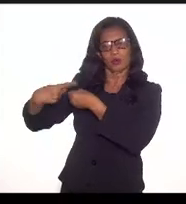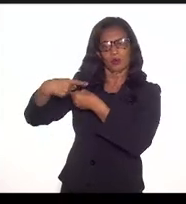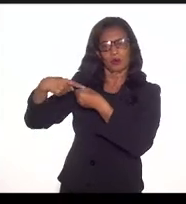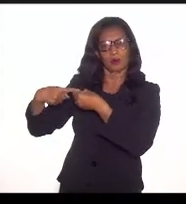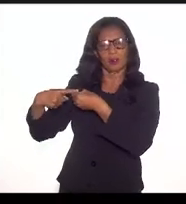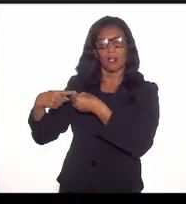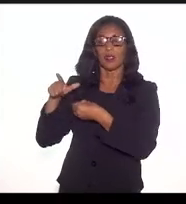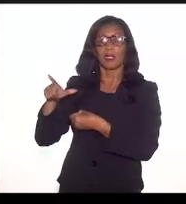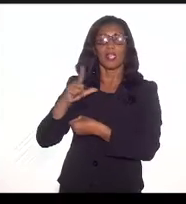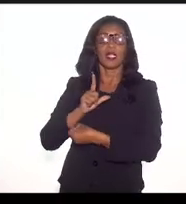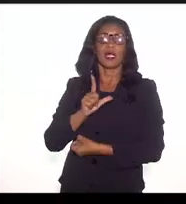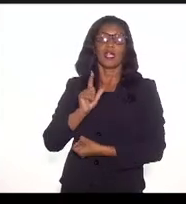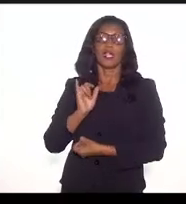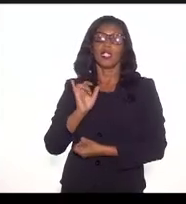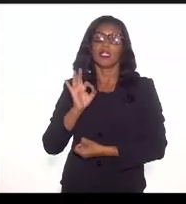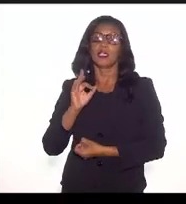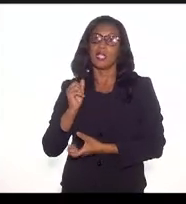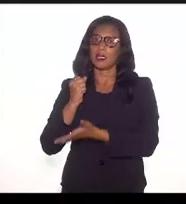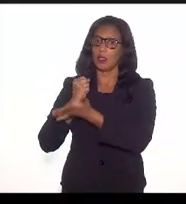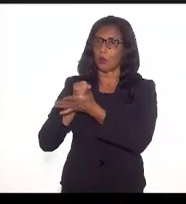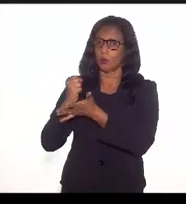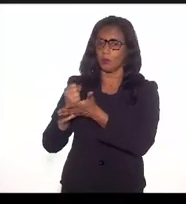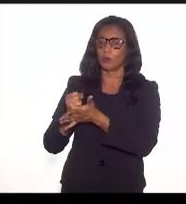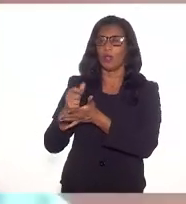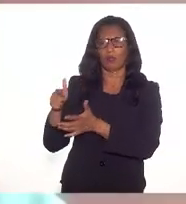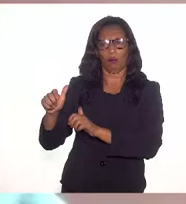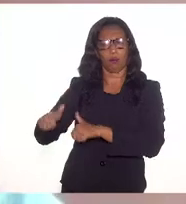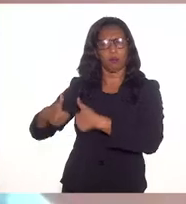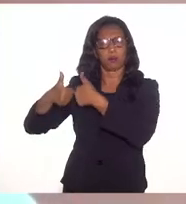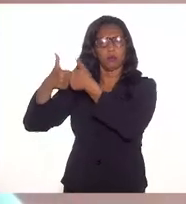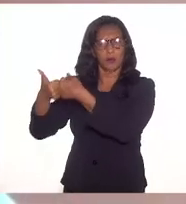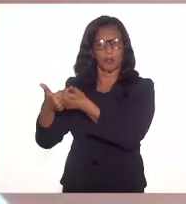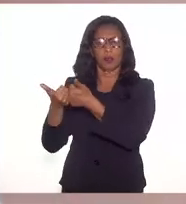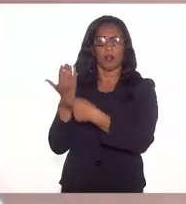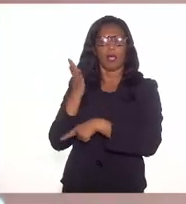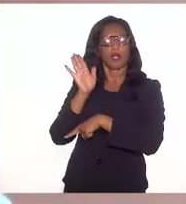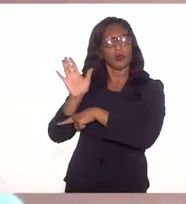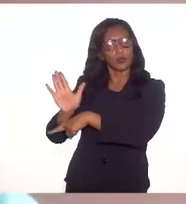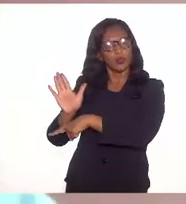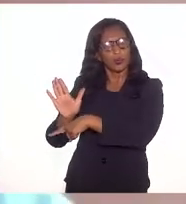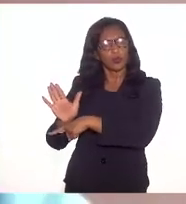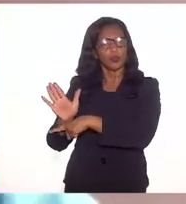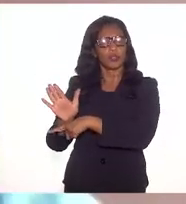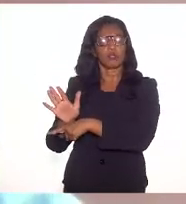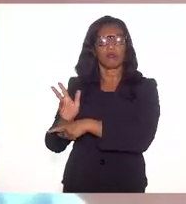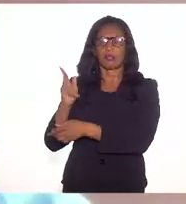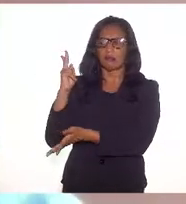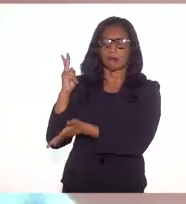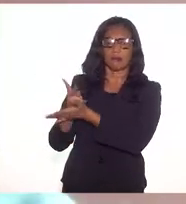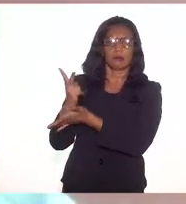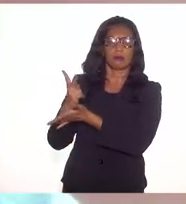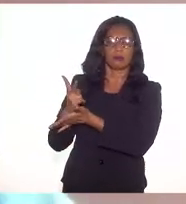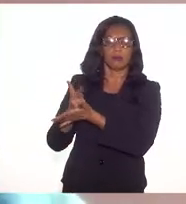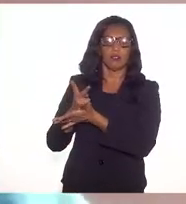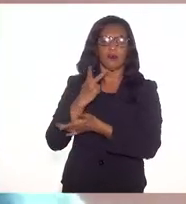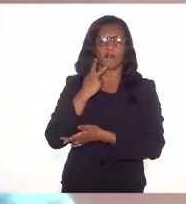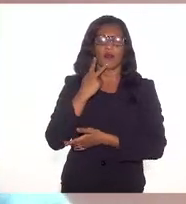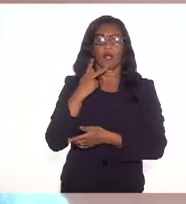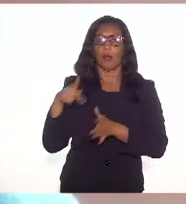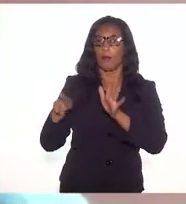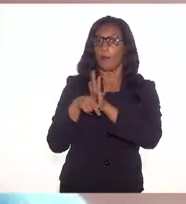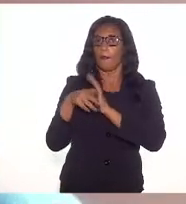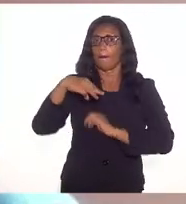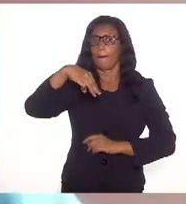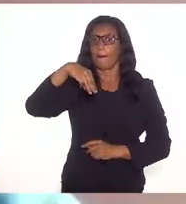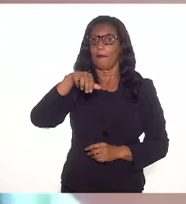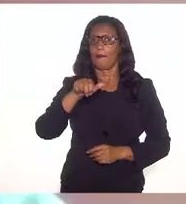licitação. Eles têm sido um sucesso, a gente tem tido muita mídia positiva e o atendimento tem sido efetivo. Falando um pouquinho aí de Maricá, que foi o